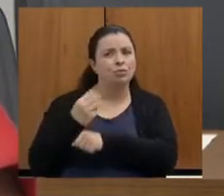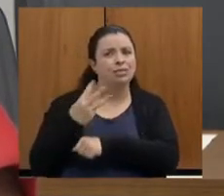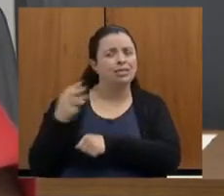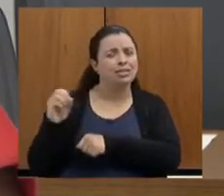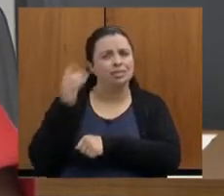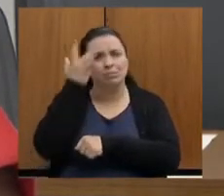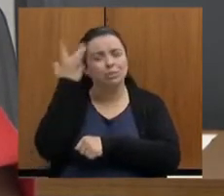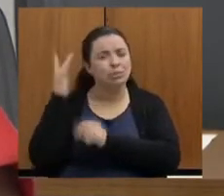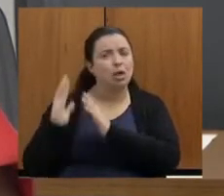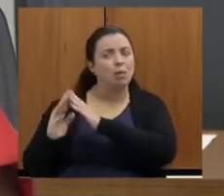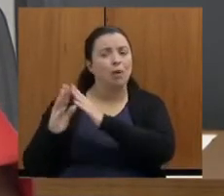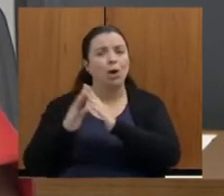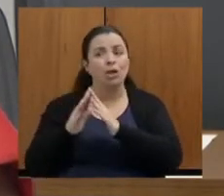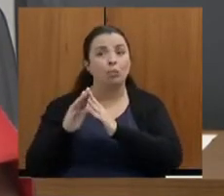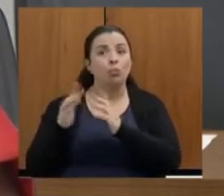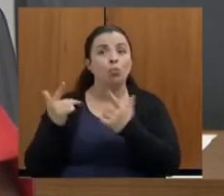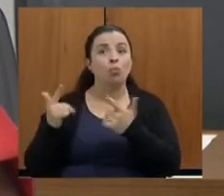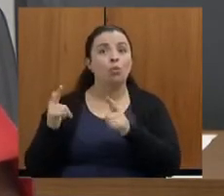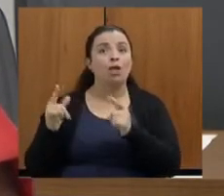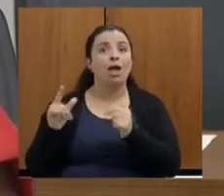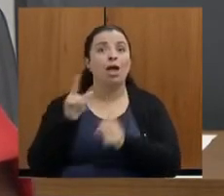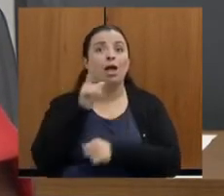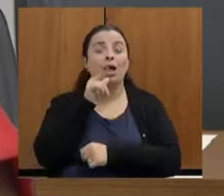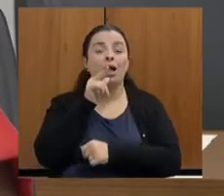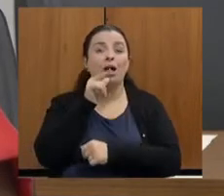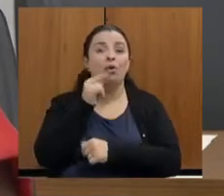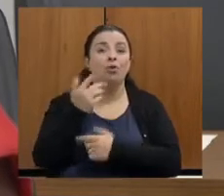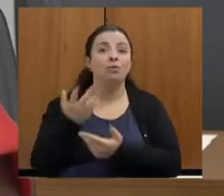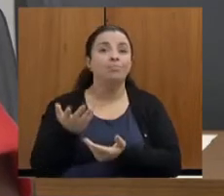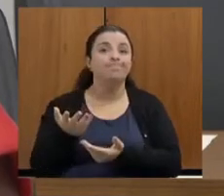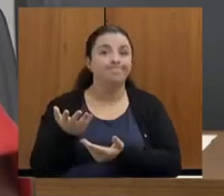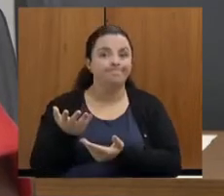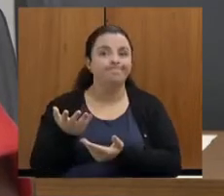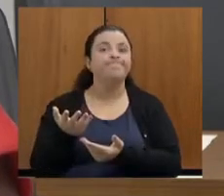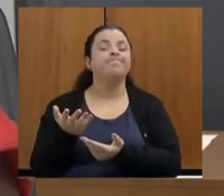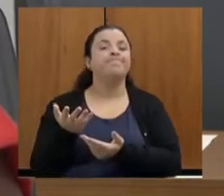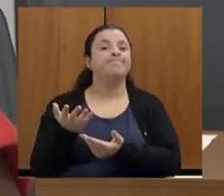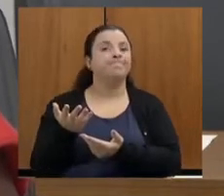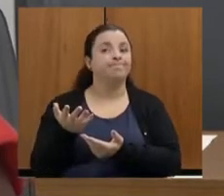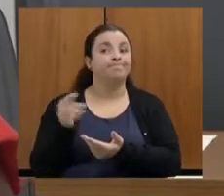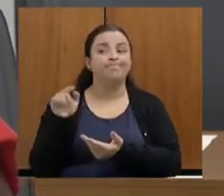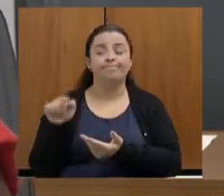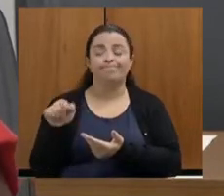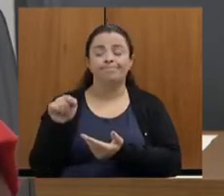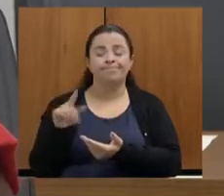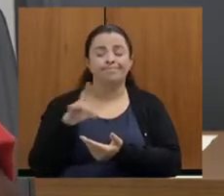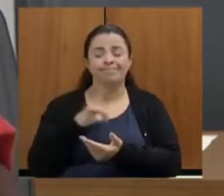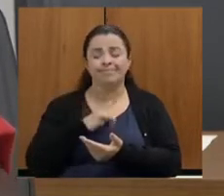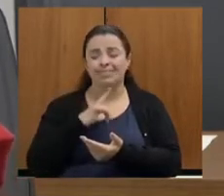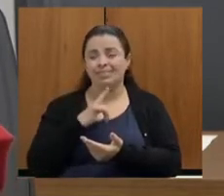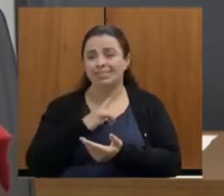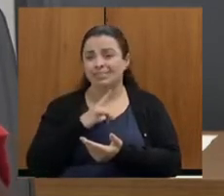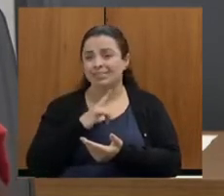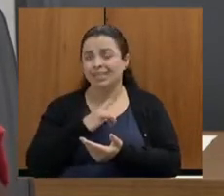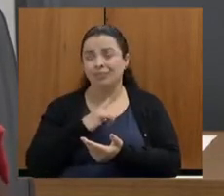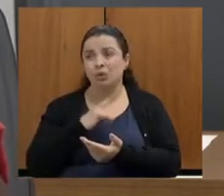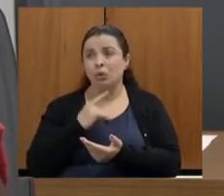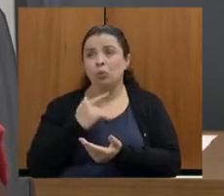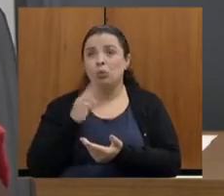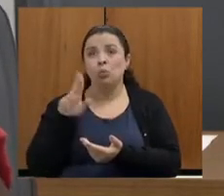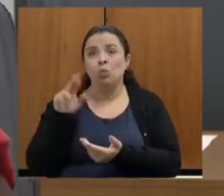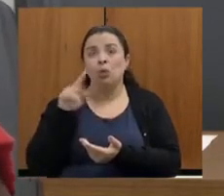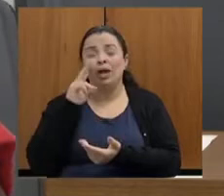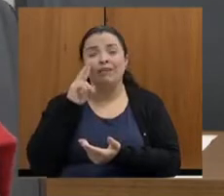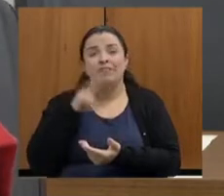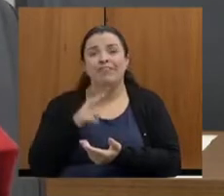sem água e isso causou o que eu jamais imaginei ver fora das